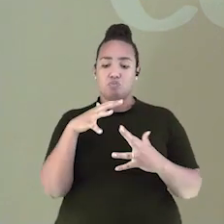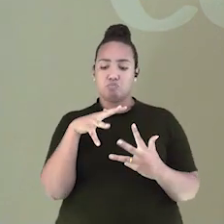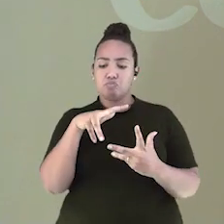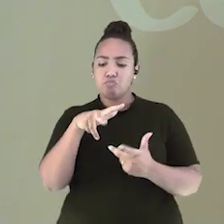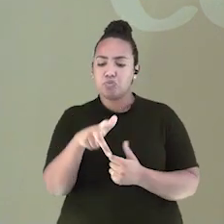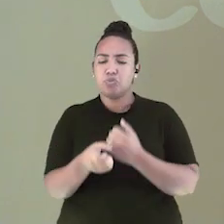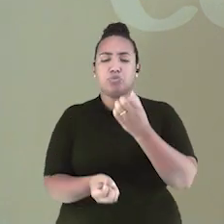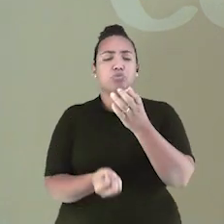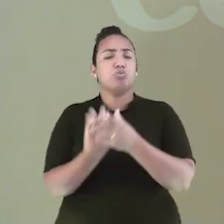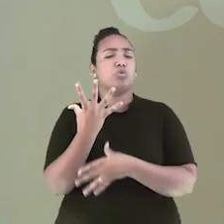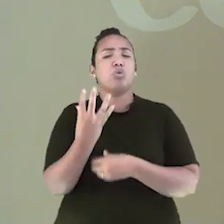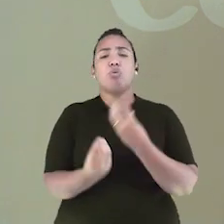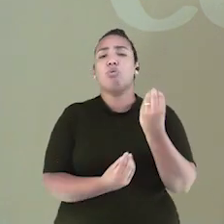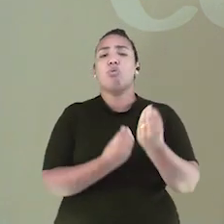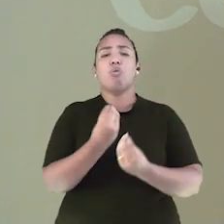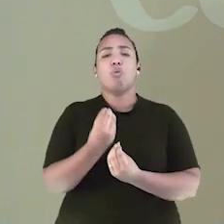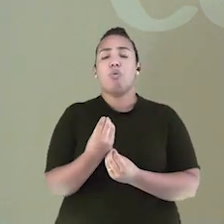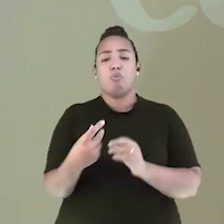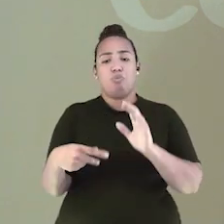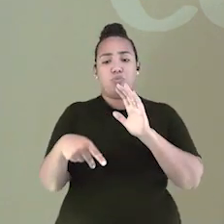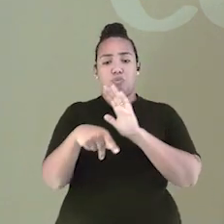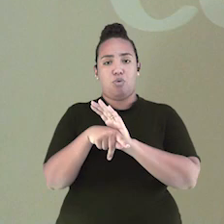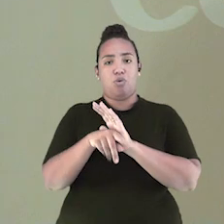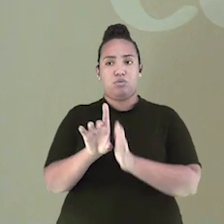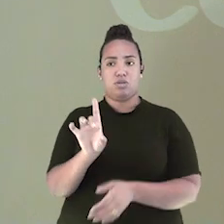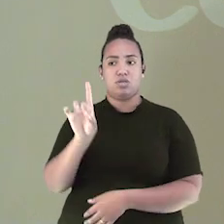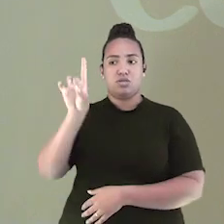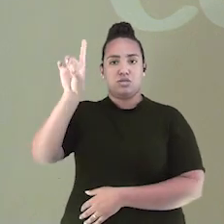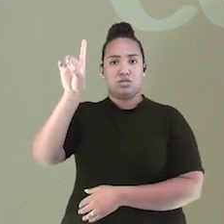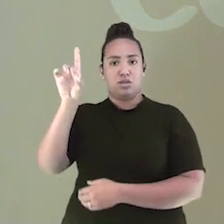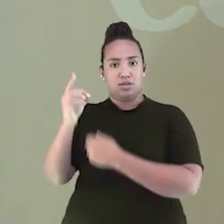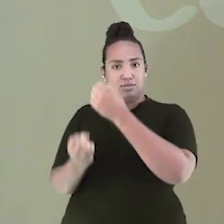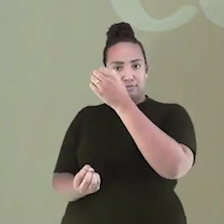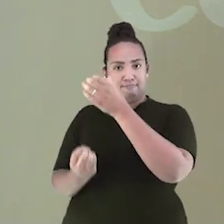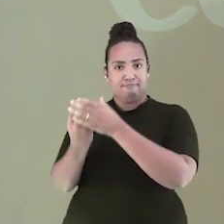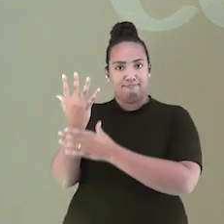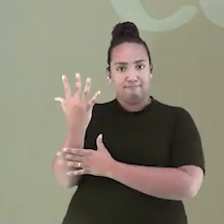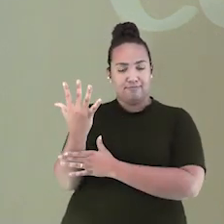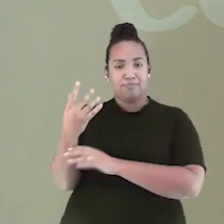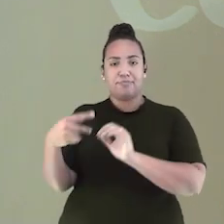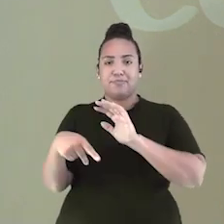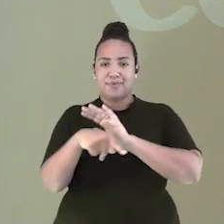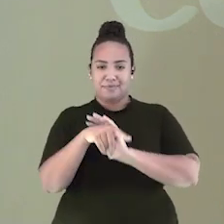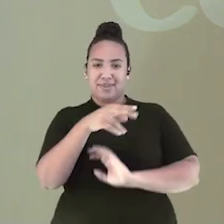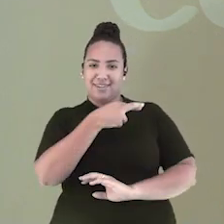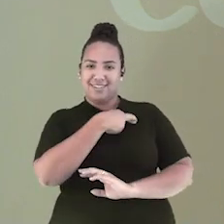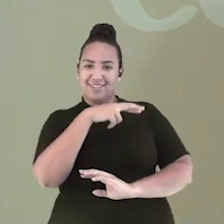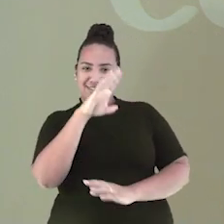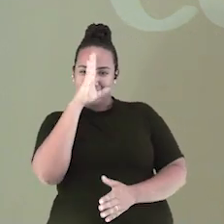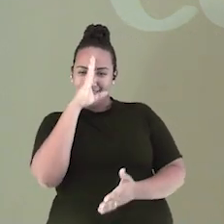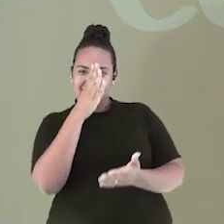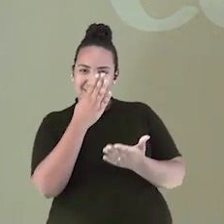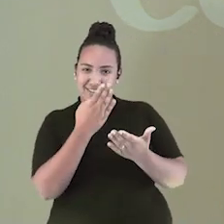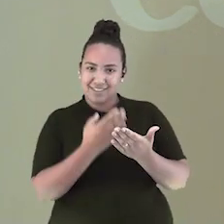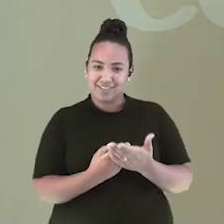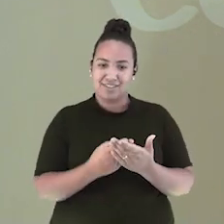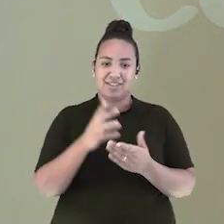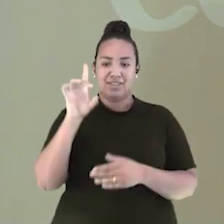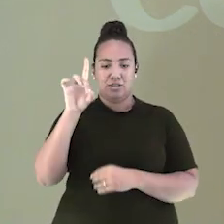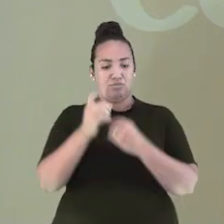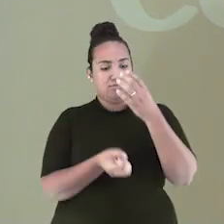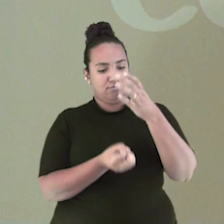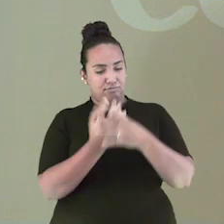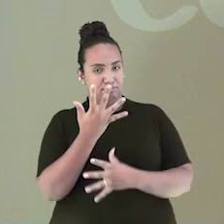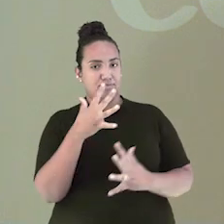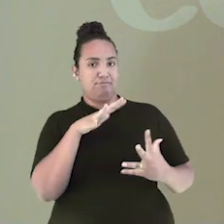atribuir a origem das coisas a partir de um sujeito criador, ou seja, o entendimento de que o mundo surgiu a partir